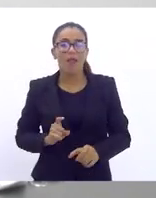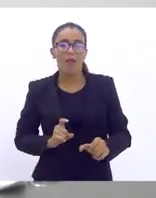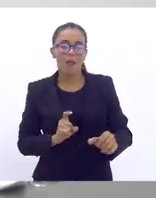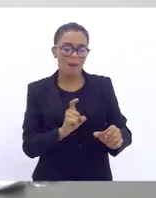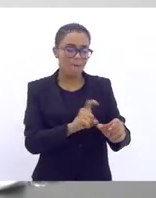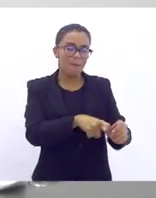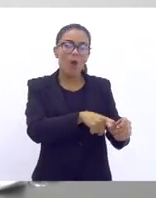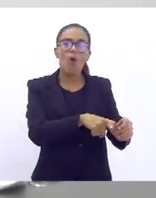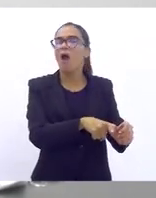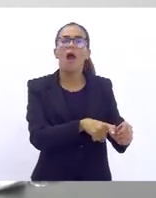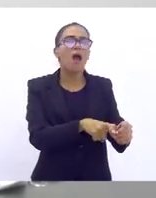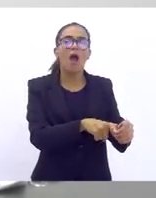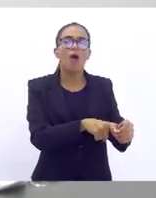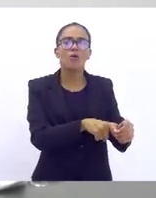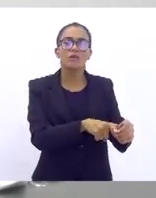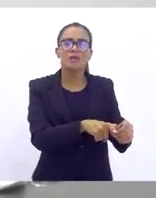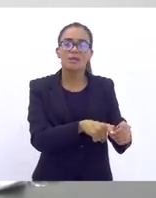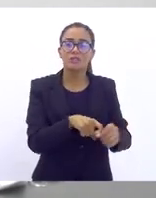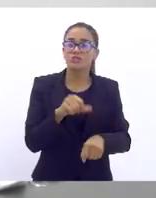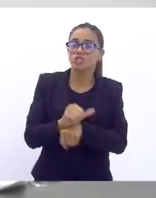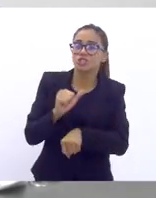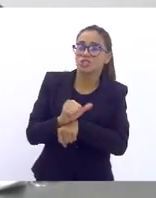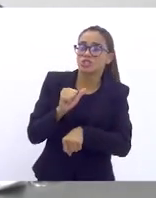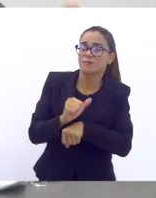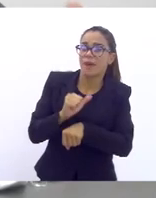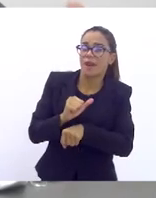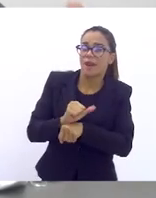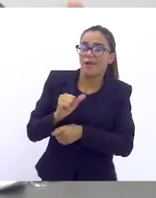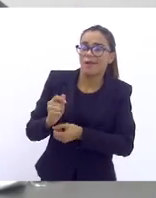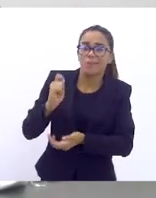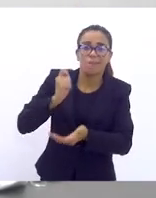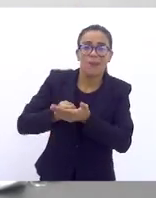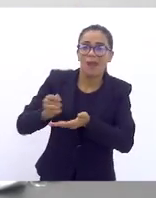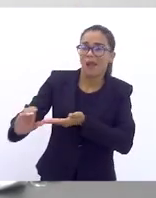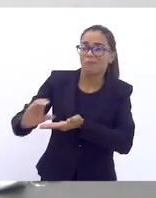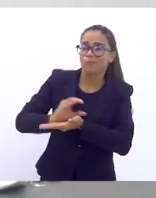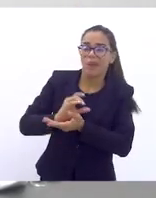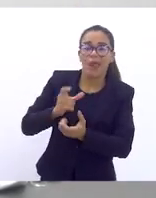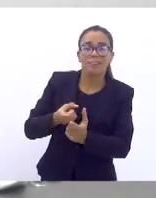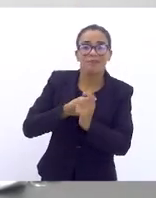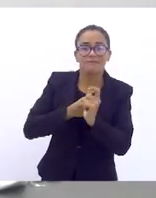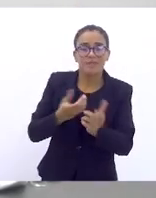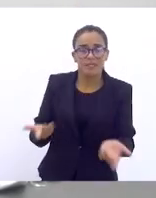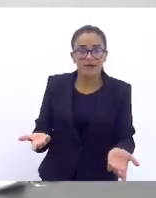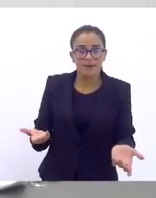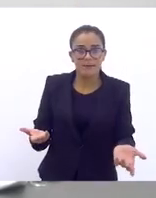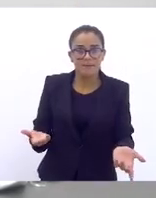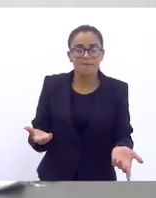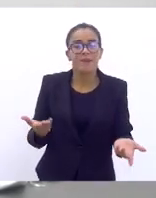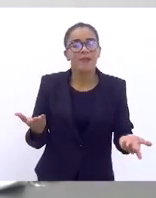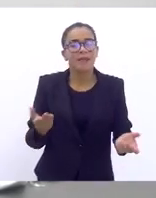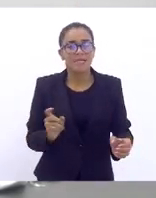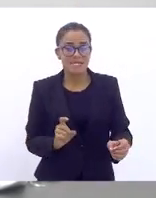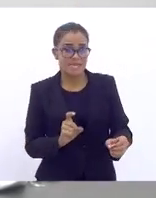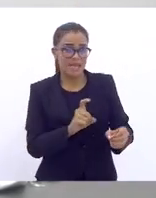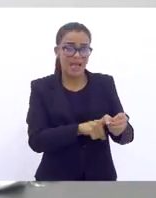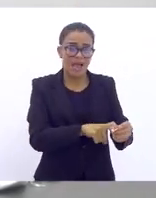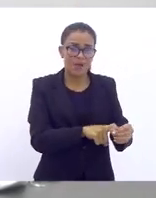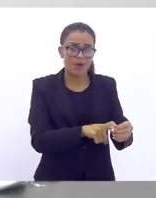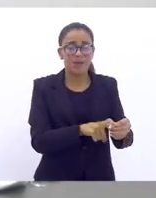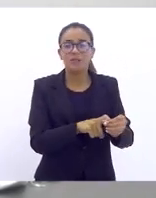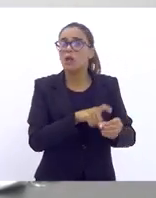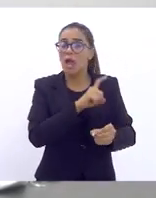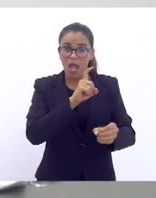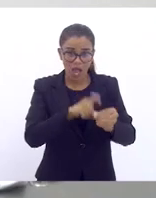no pagamento da dívida que é uma âncora que vai nos levar como toda